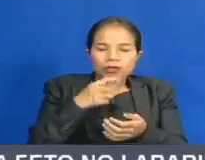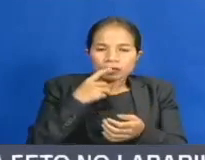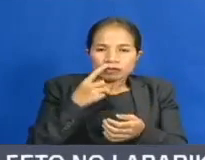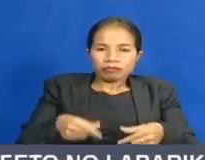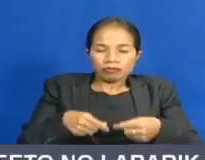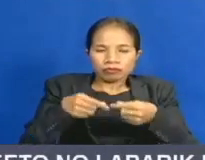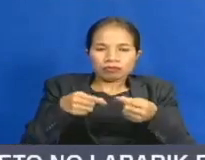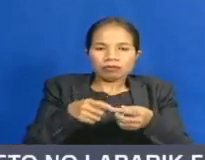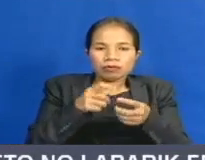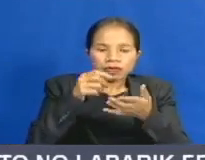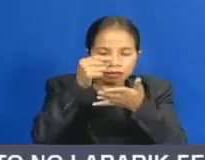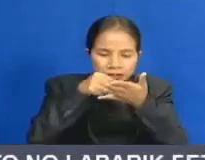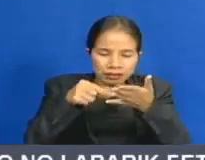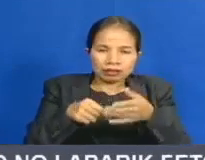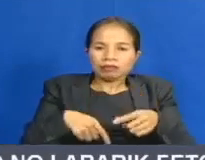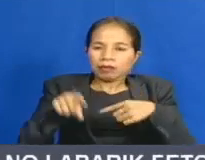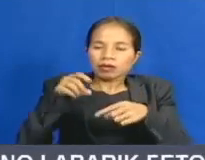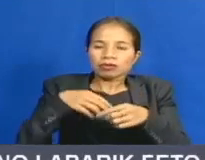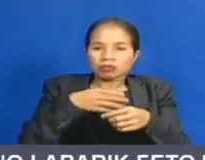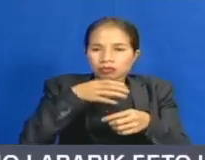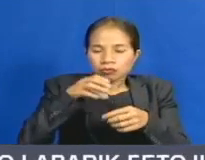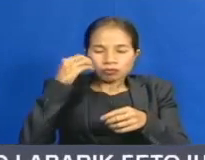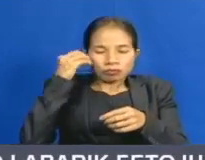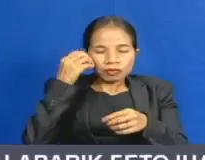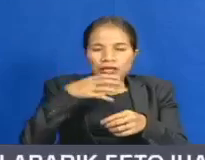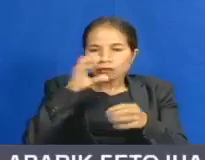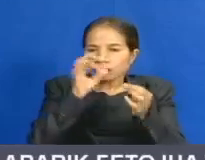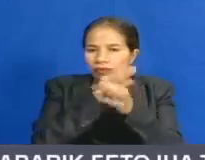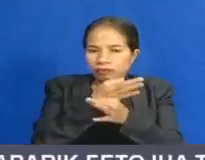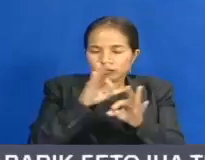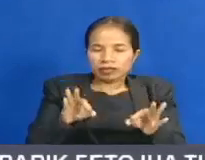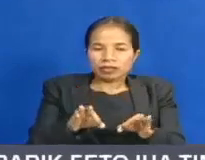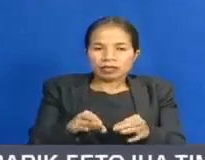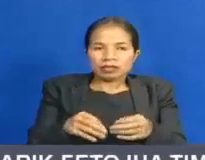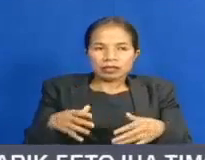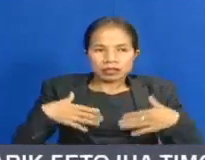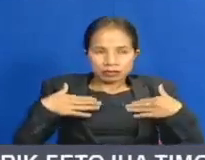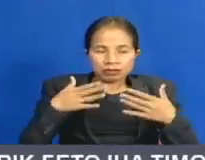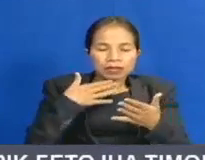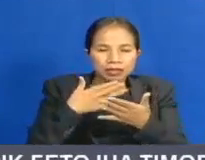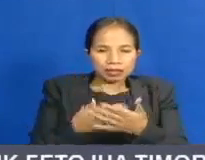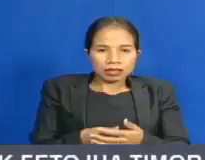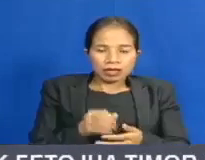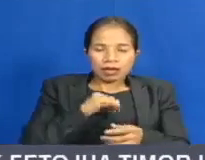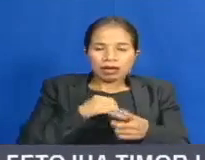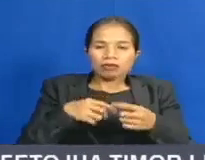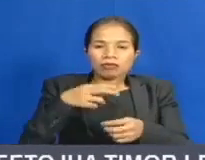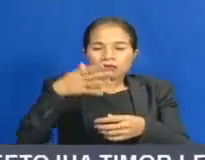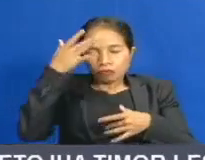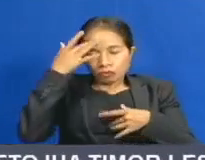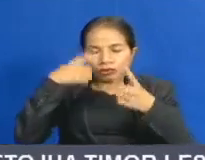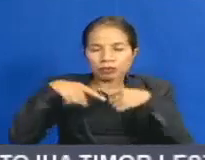receita, sira fila ba uma hemula hoto, ba ingira condição diakona. Ang mora sa uma hospital, e ma fai moruk